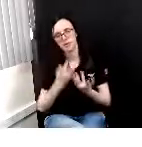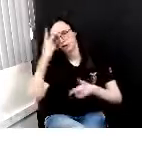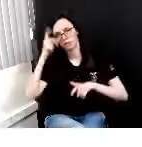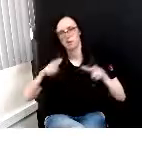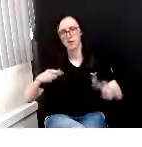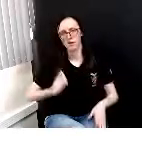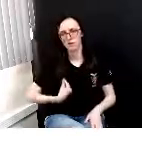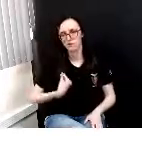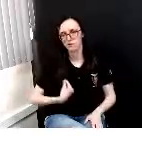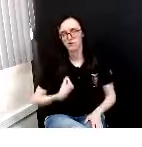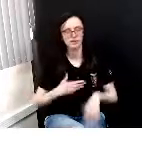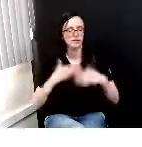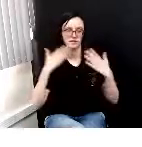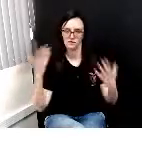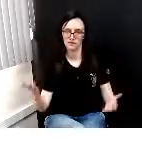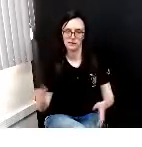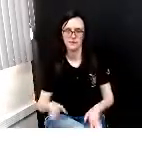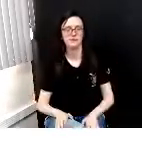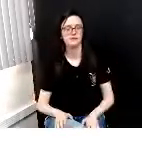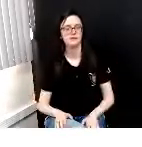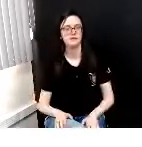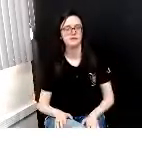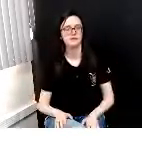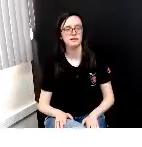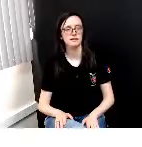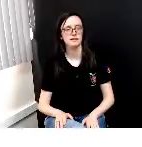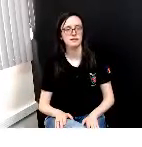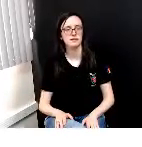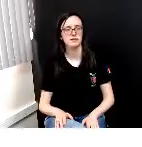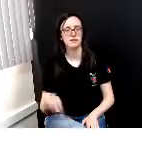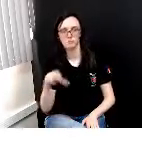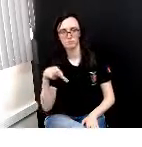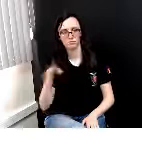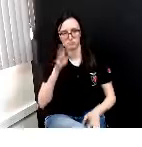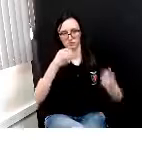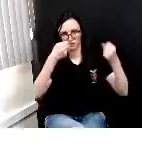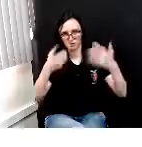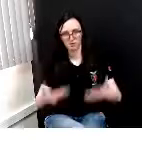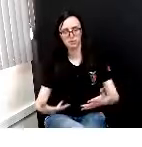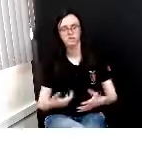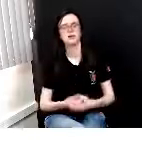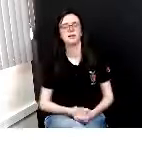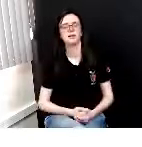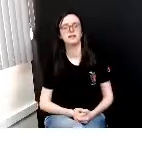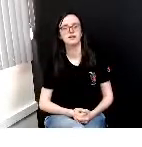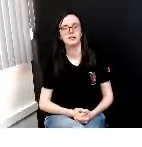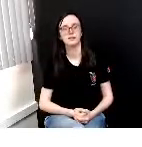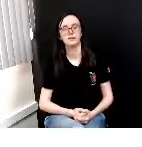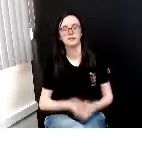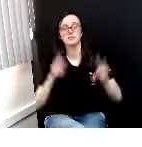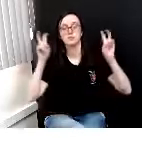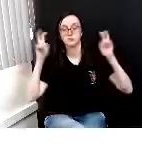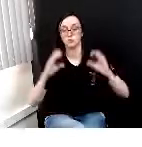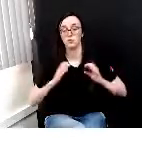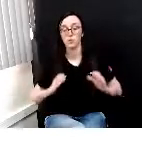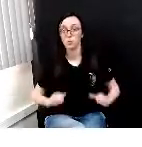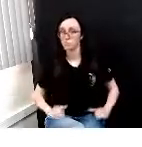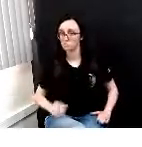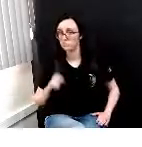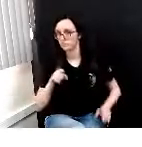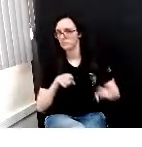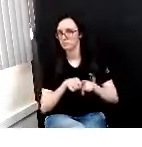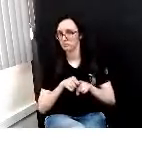quem convivem, enfim. Como o professor também bem colocou, a questão comportamental é